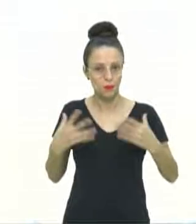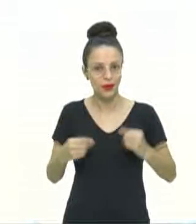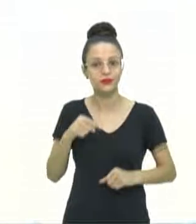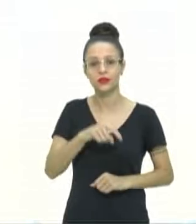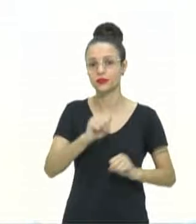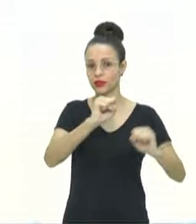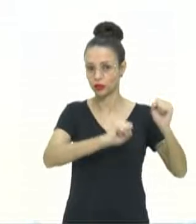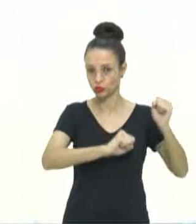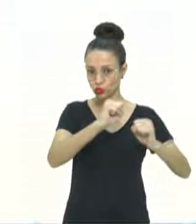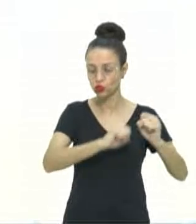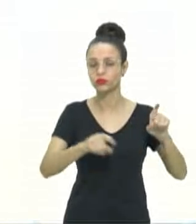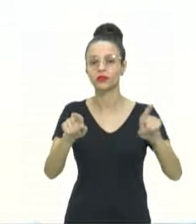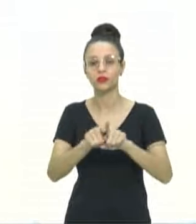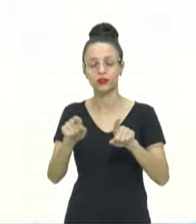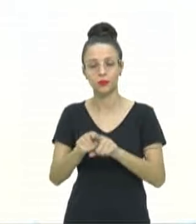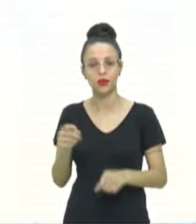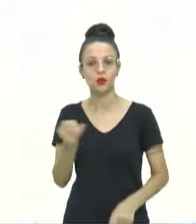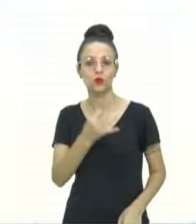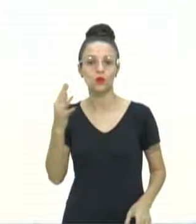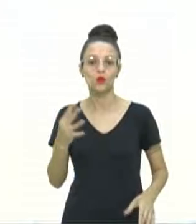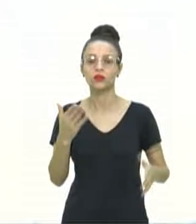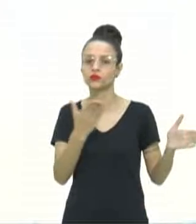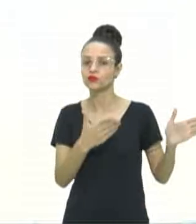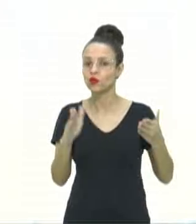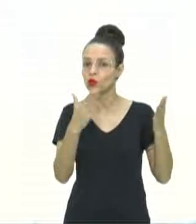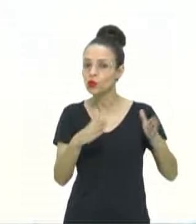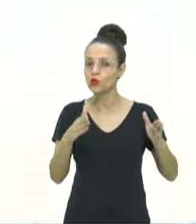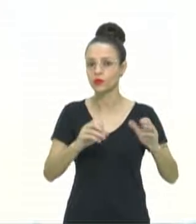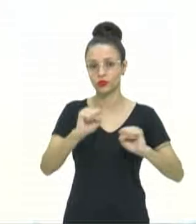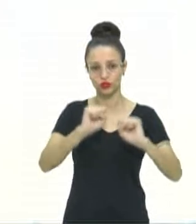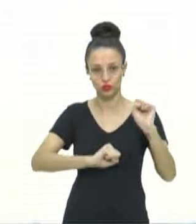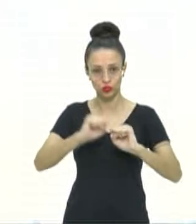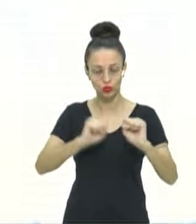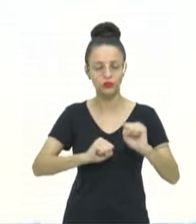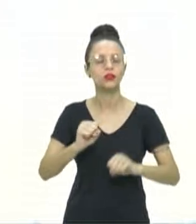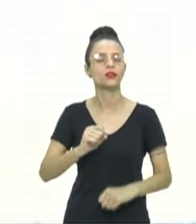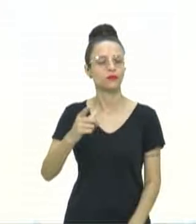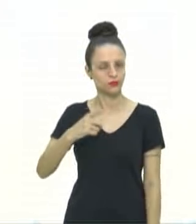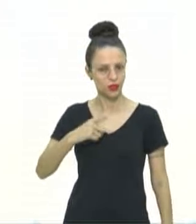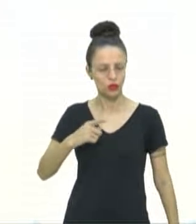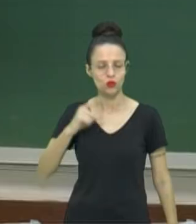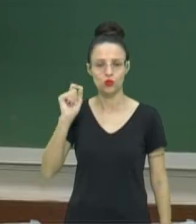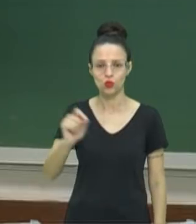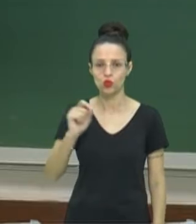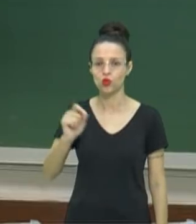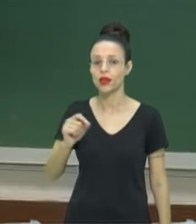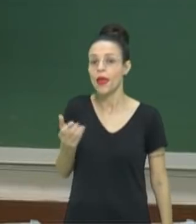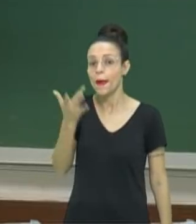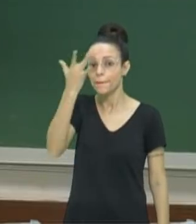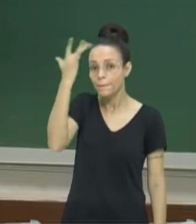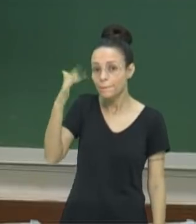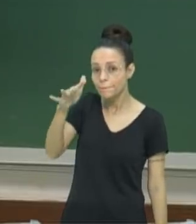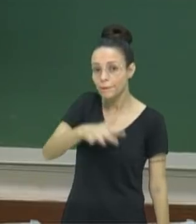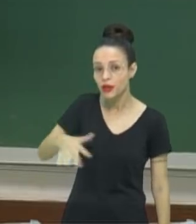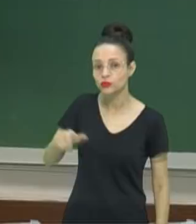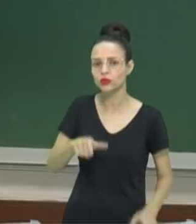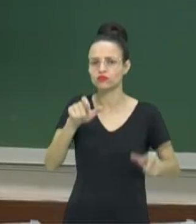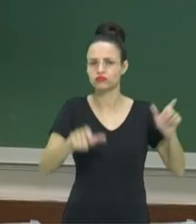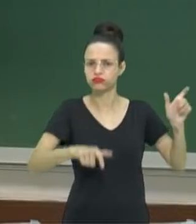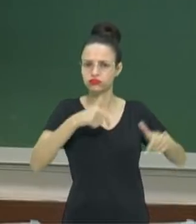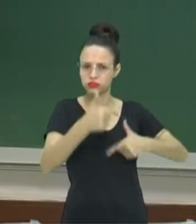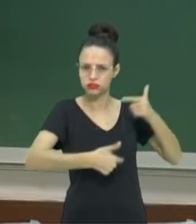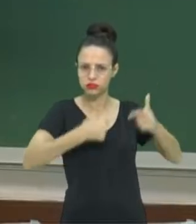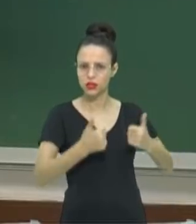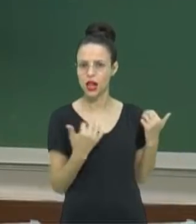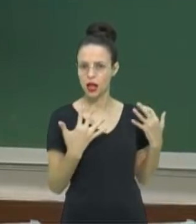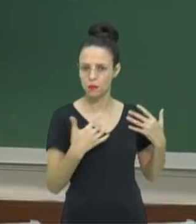indústria, além do volume de produção industrial. Então, ela participa tanto gerando mão de obra, ocupando